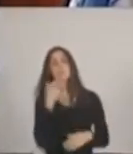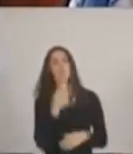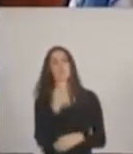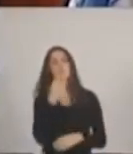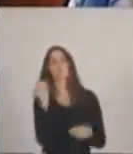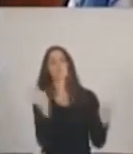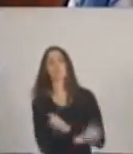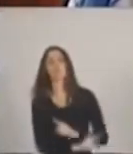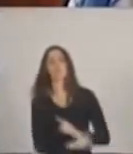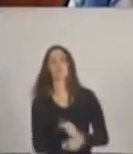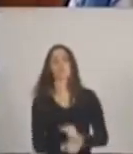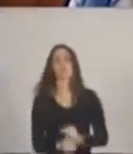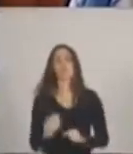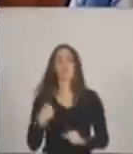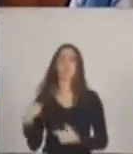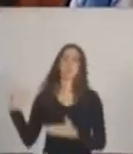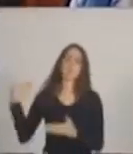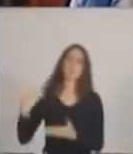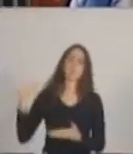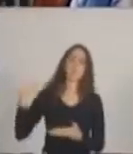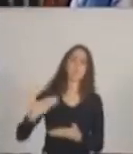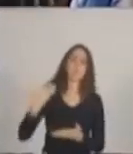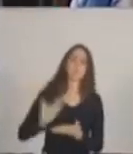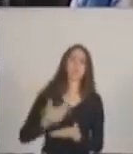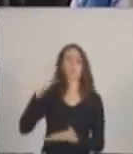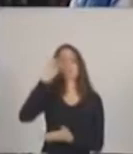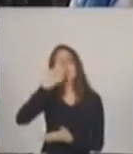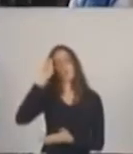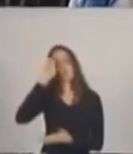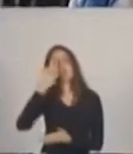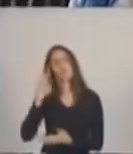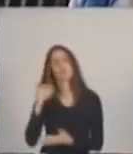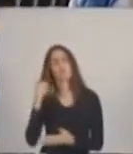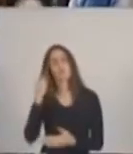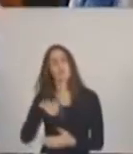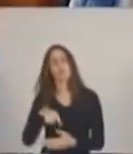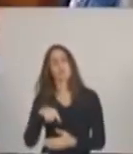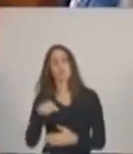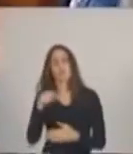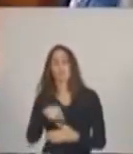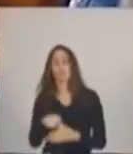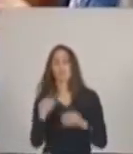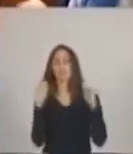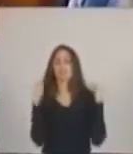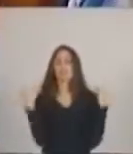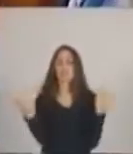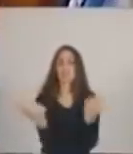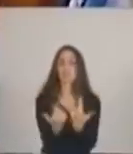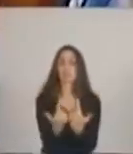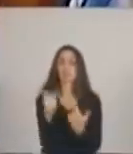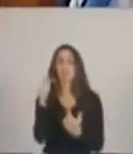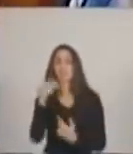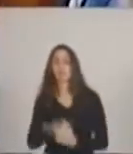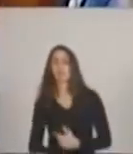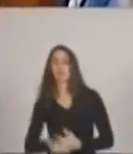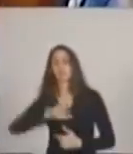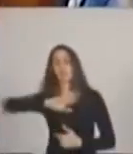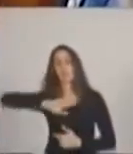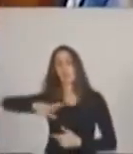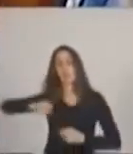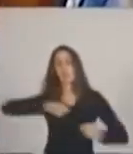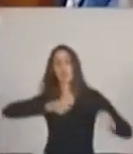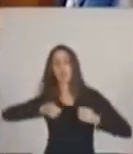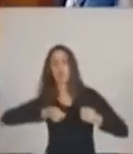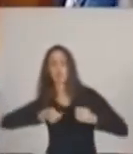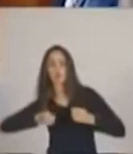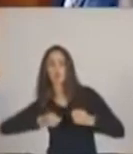Então, eu vim dizendo aqui o histórico, dizendo que não é uma casa essencialmente, que faz controle e constitucionalidade. Nós somos